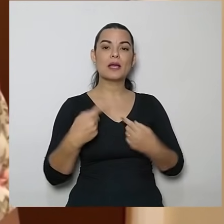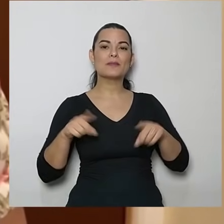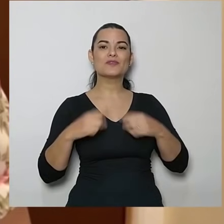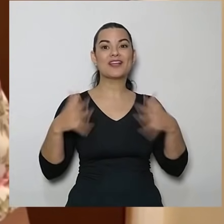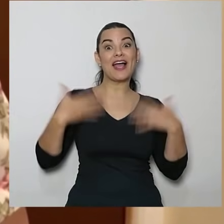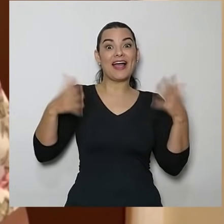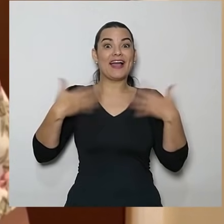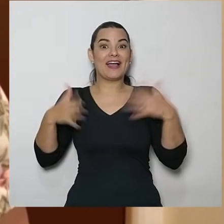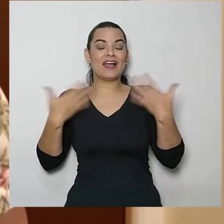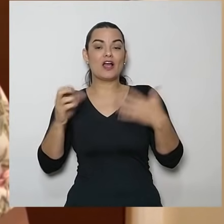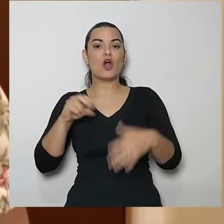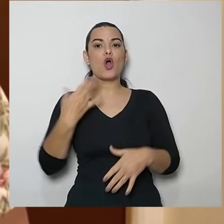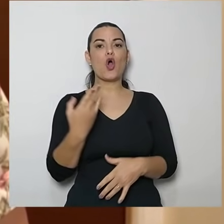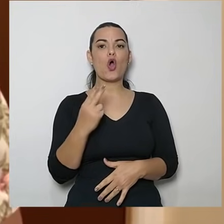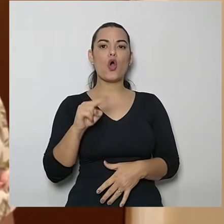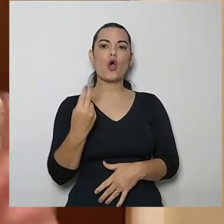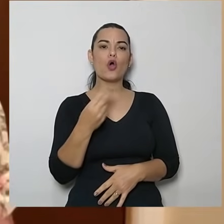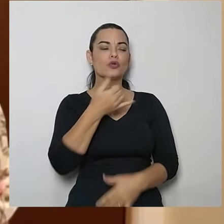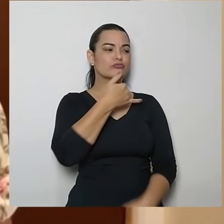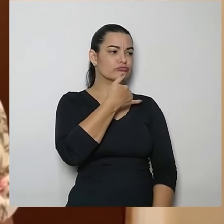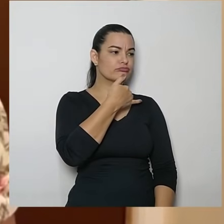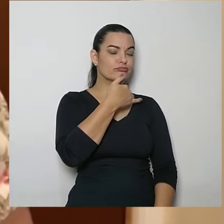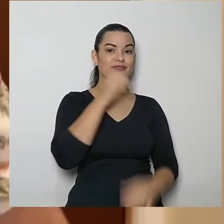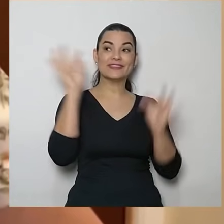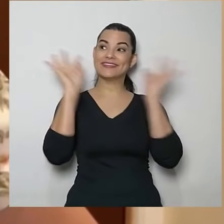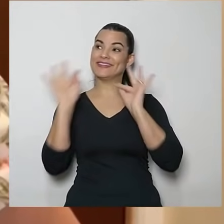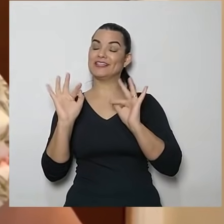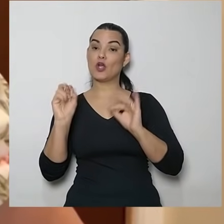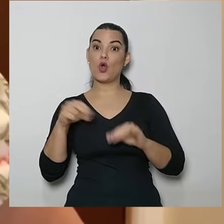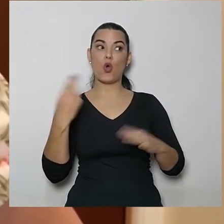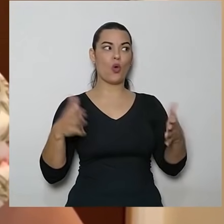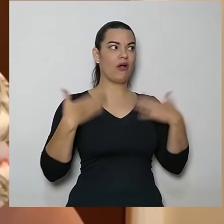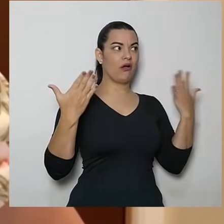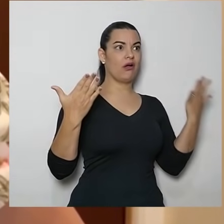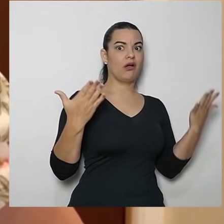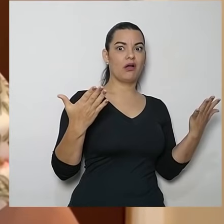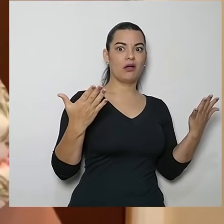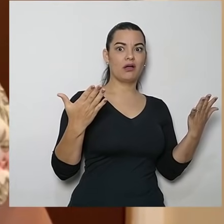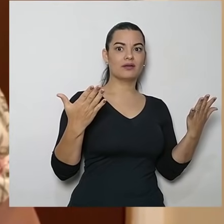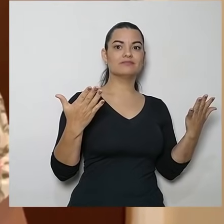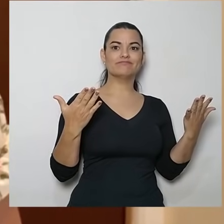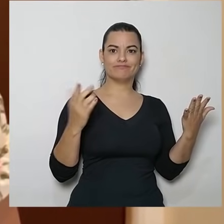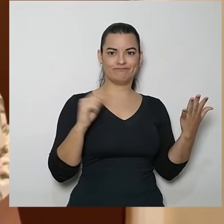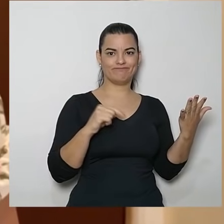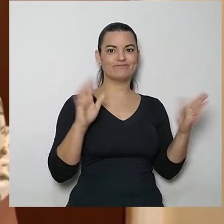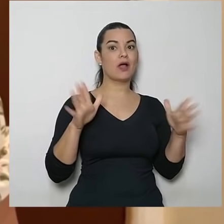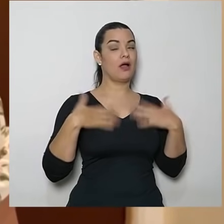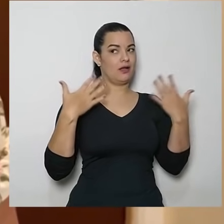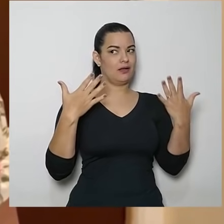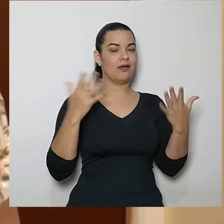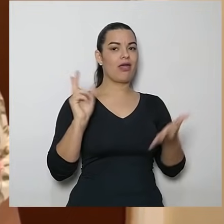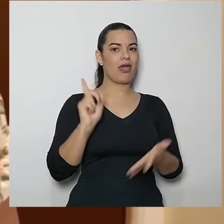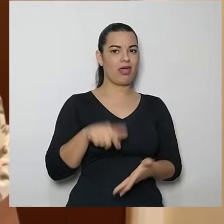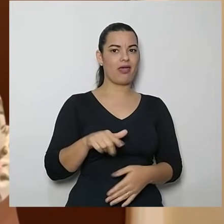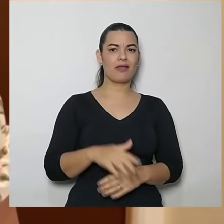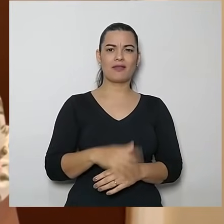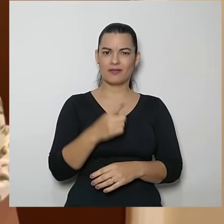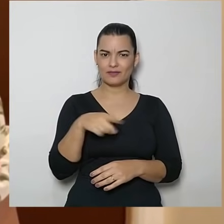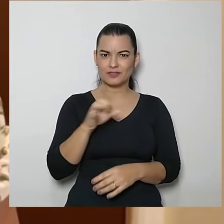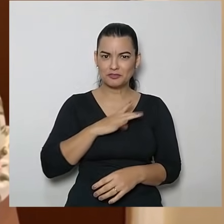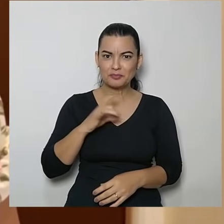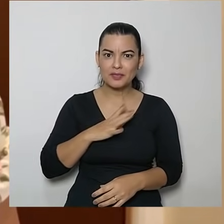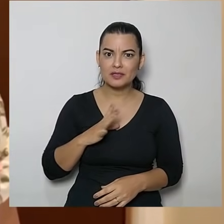alegre ou uma música mais triste? Feliz ou assustadora? Assustadora, né? Vocês ficaram